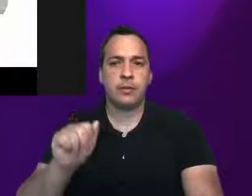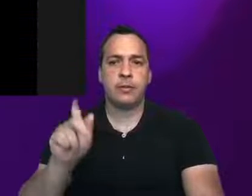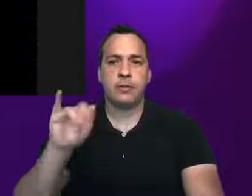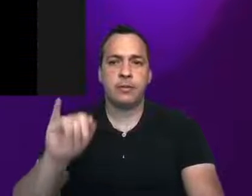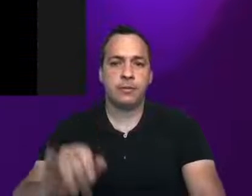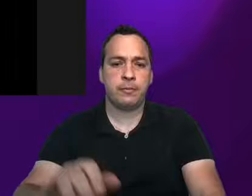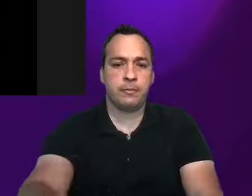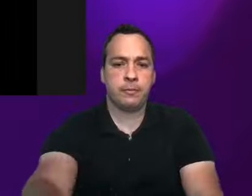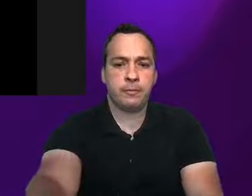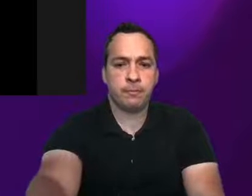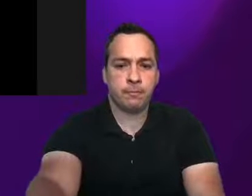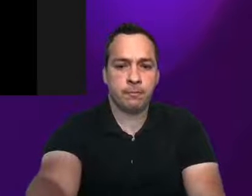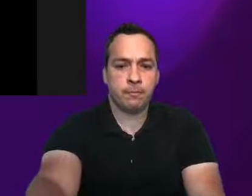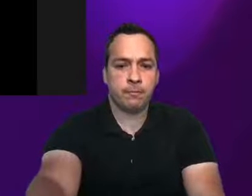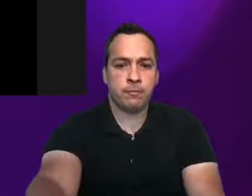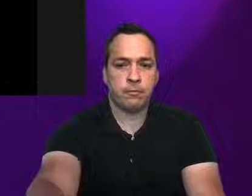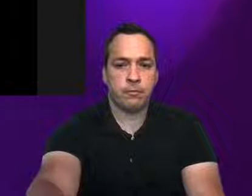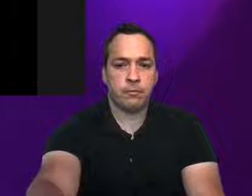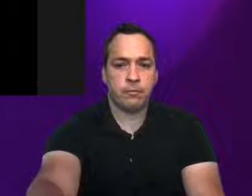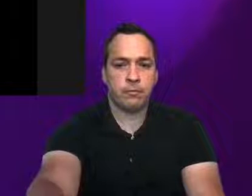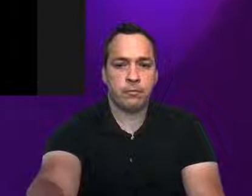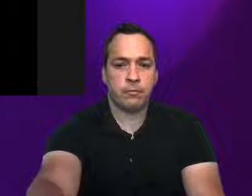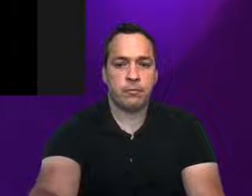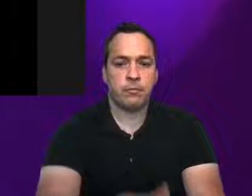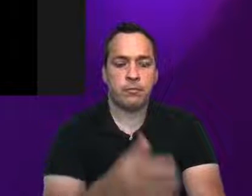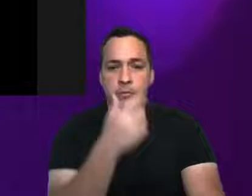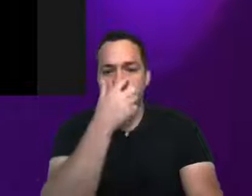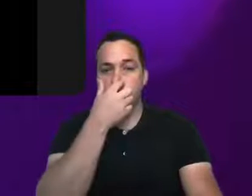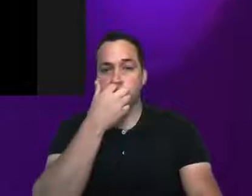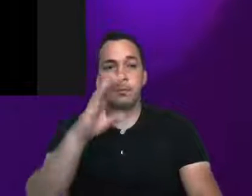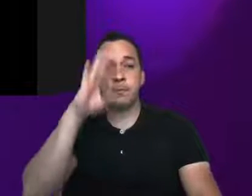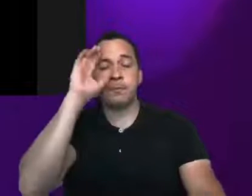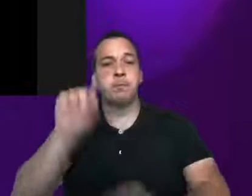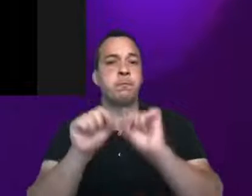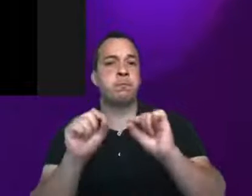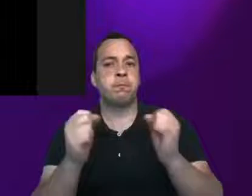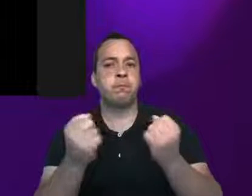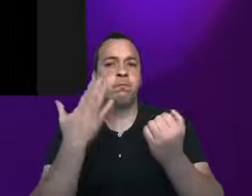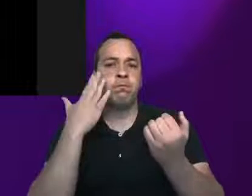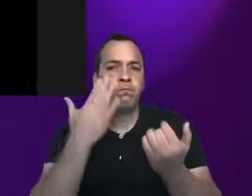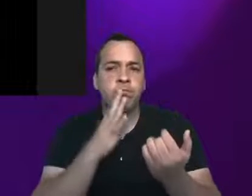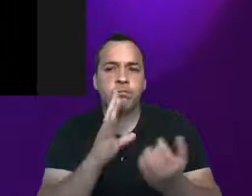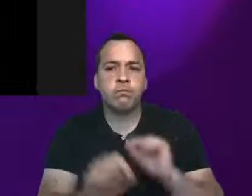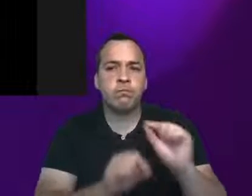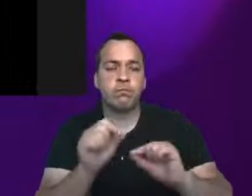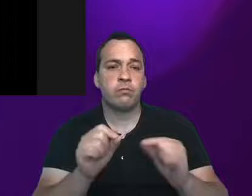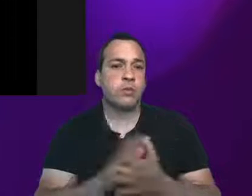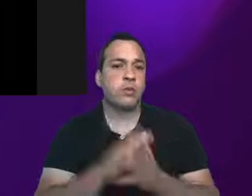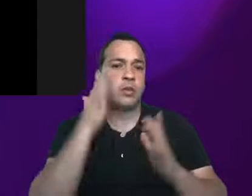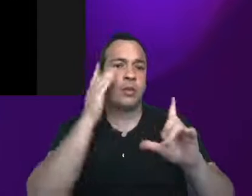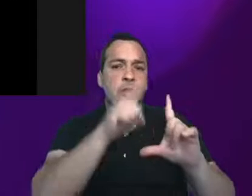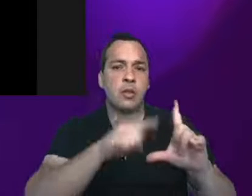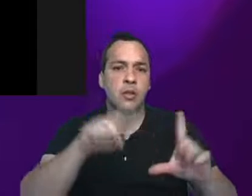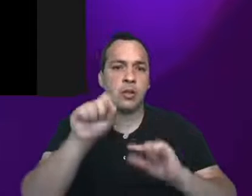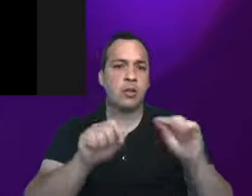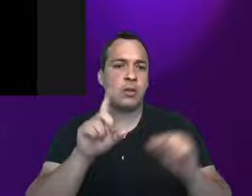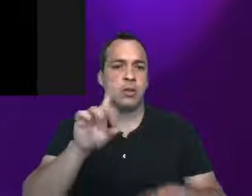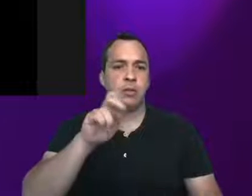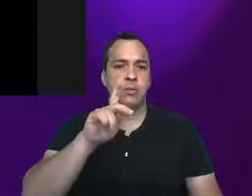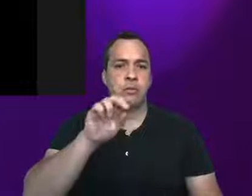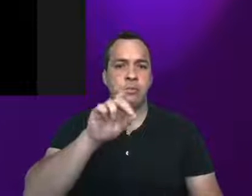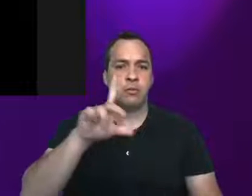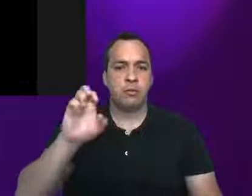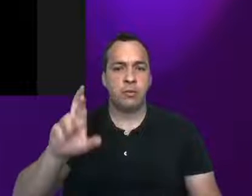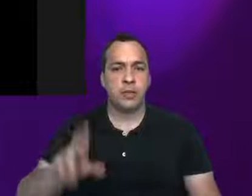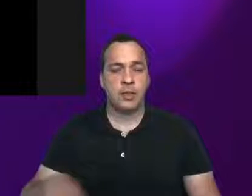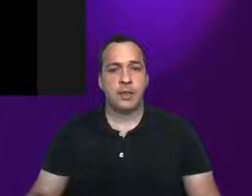órgão. Então, qual é o princípio? Eu tenho que conhecer a curva do Doppler espectral